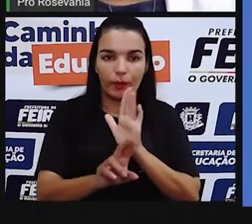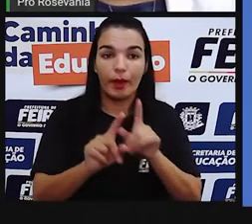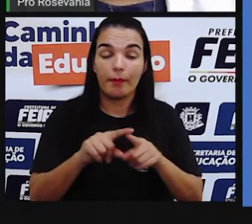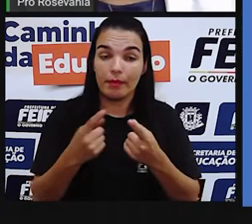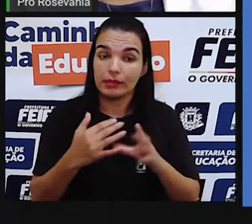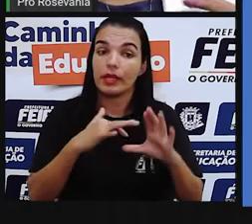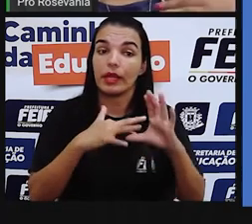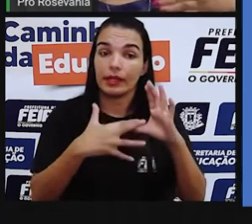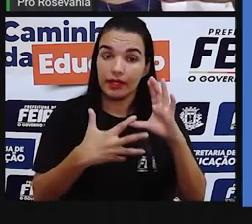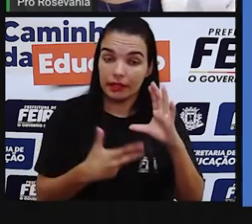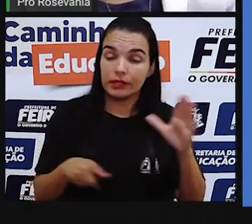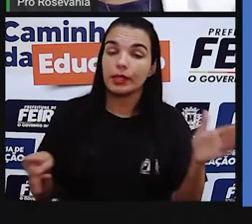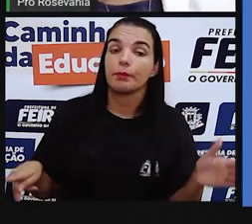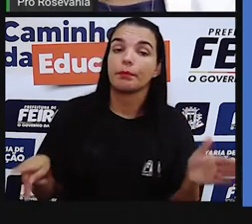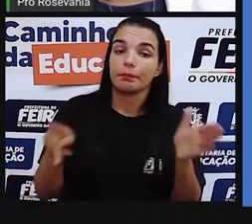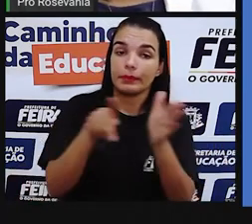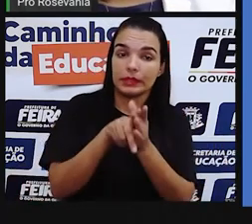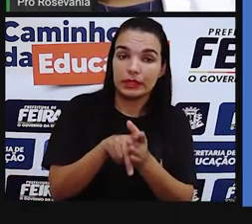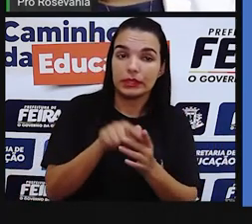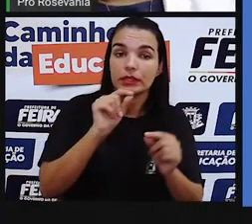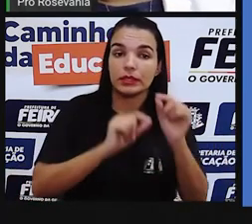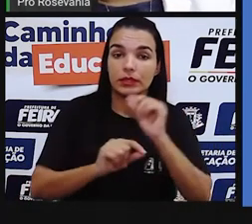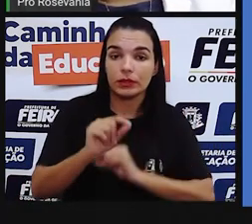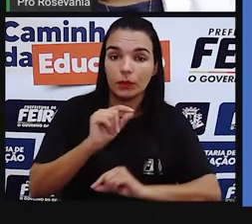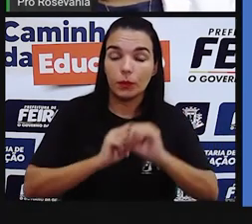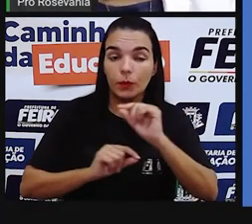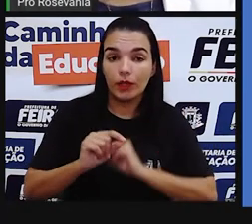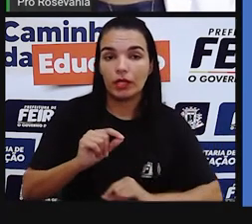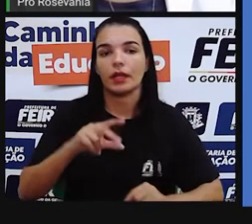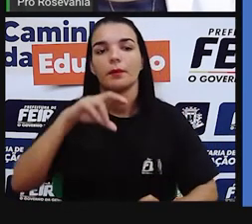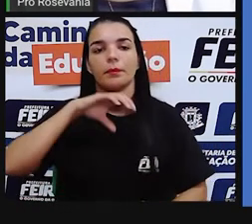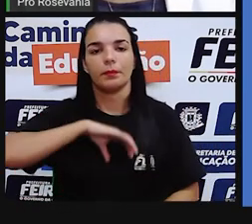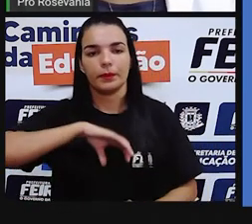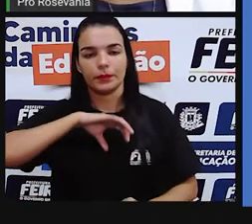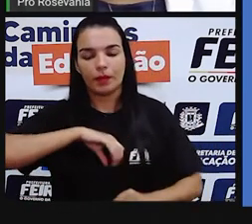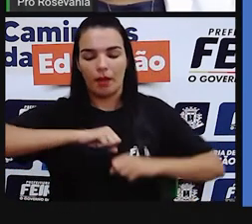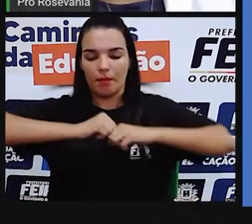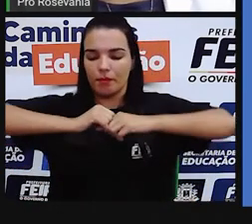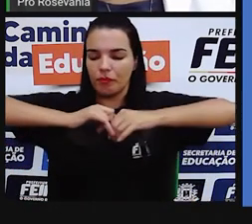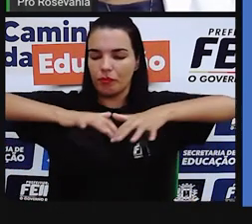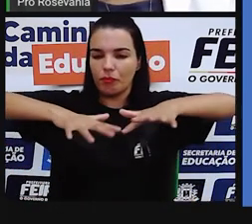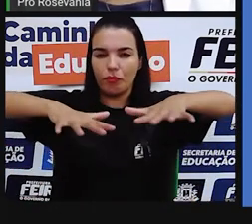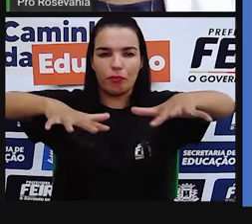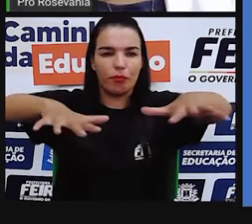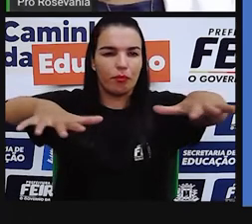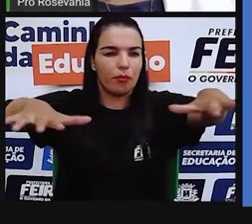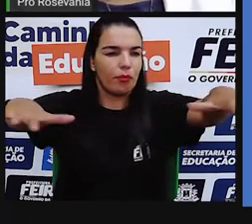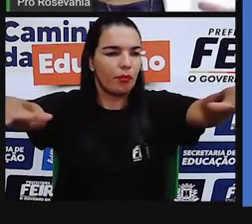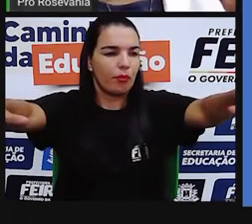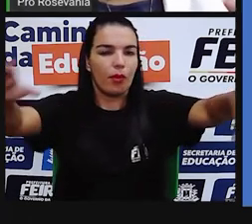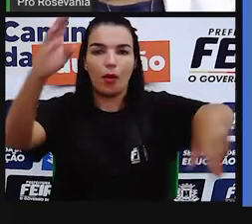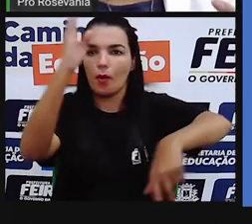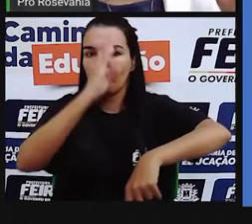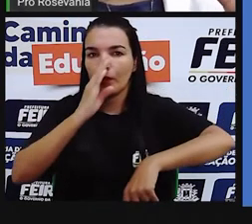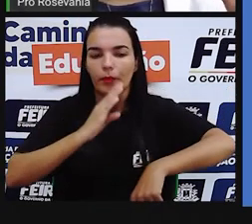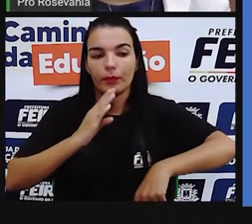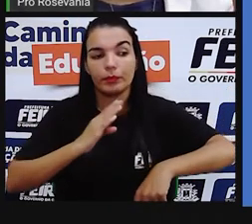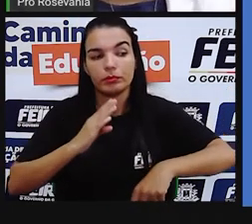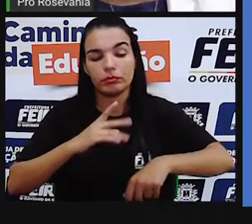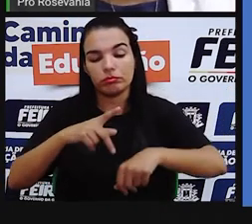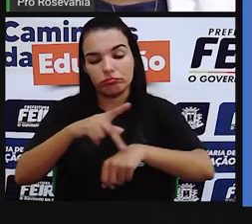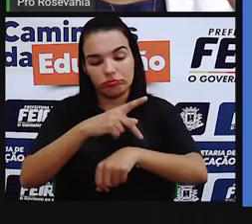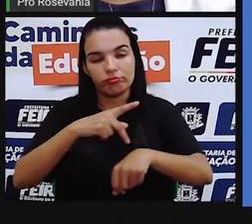igrejas católicas, né, espalhadas pelo país inteiro. Muitas delas ali até hoje se mantêm, né,